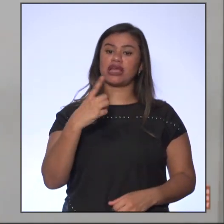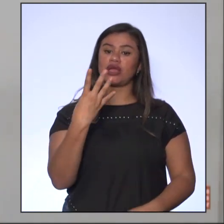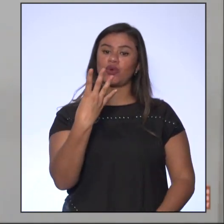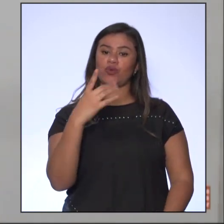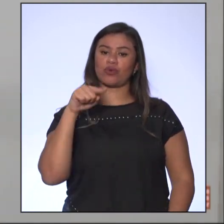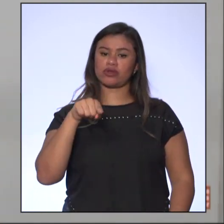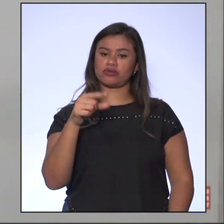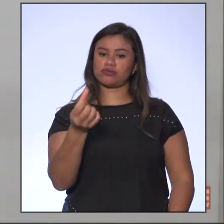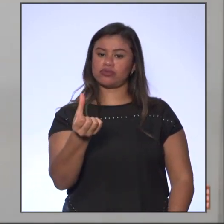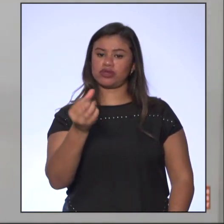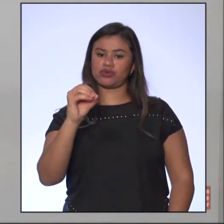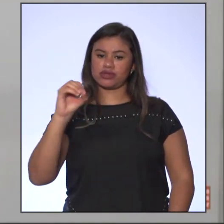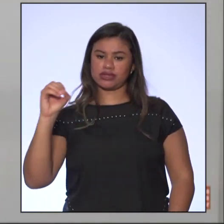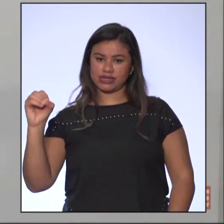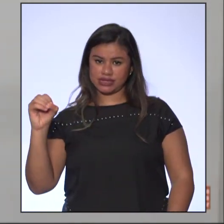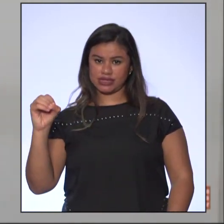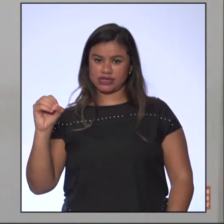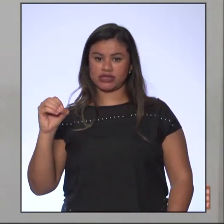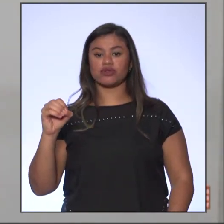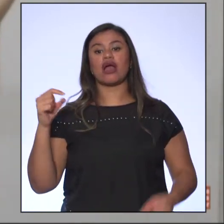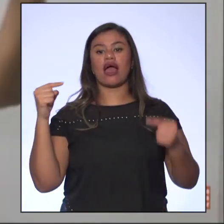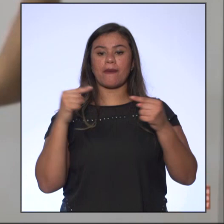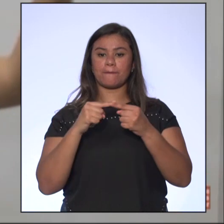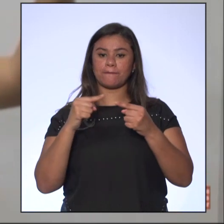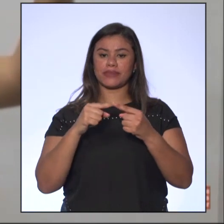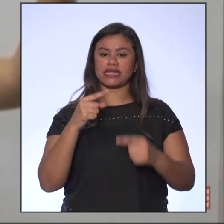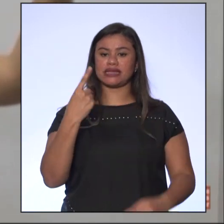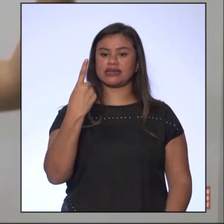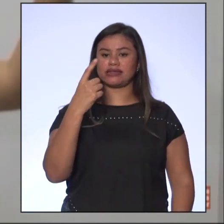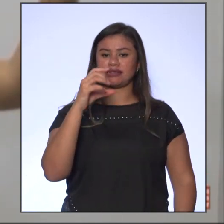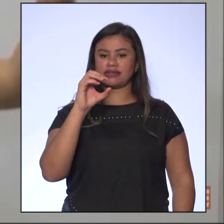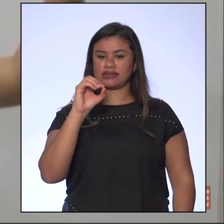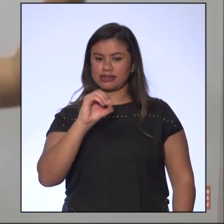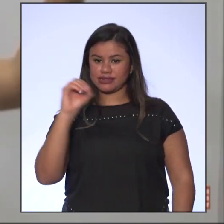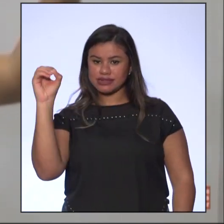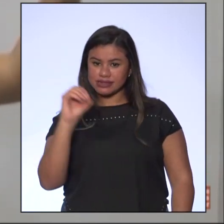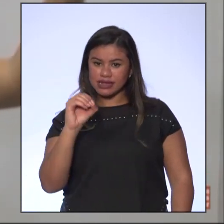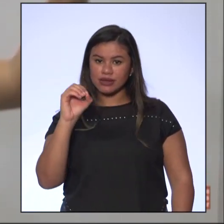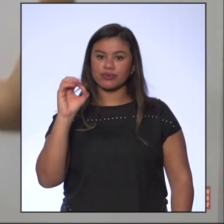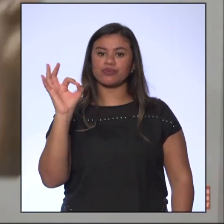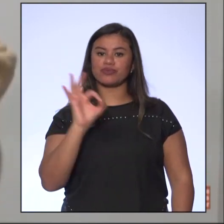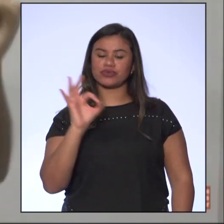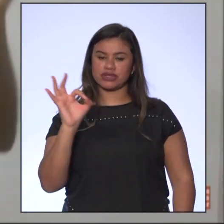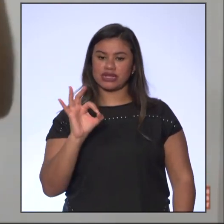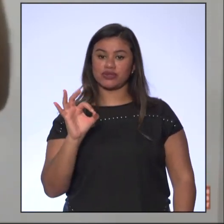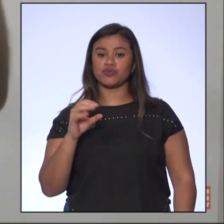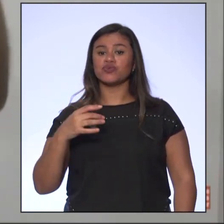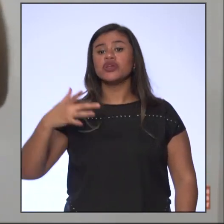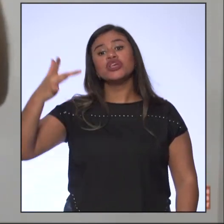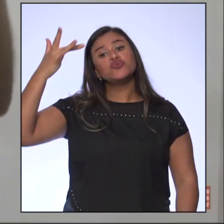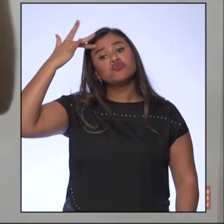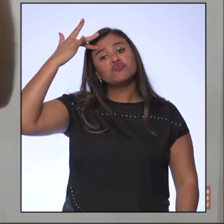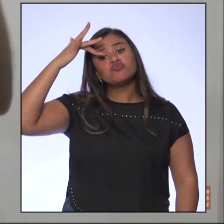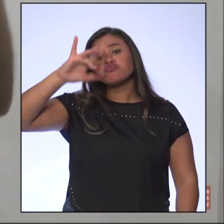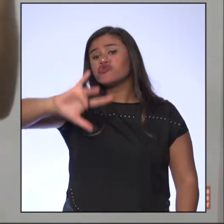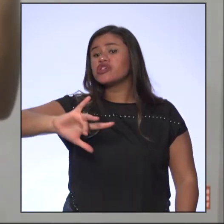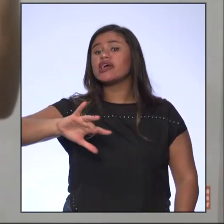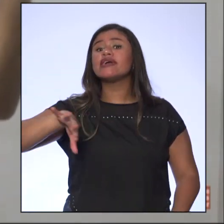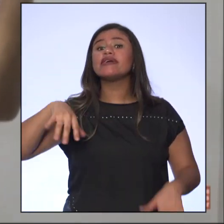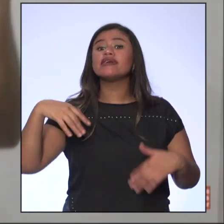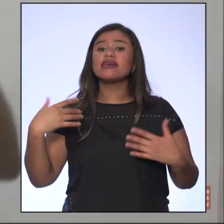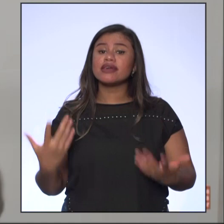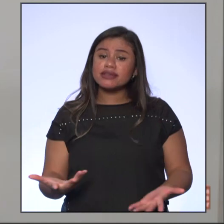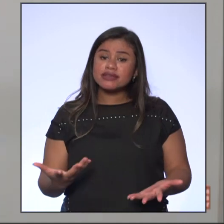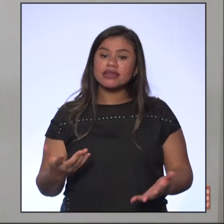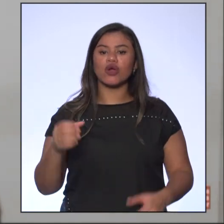sei avaliar, você marca não sei avaliar. Quantos porcentos são? 8%, que vale um valor X.